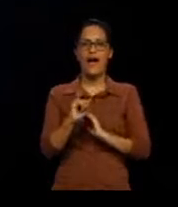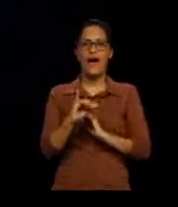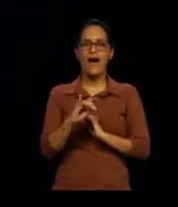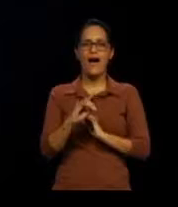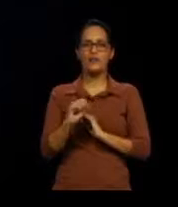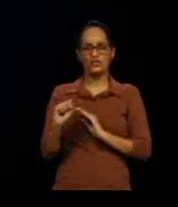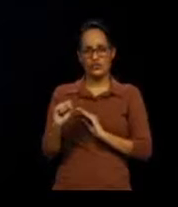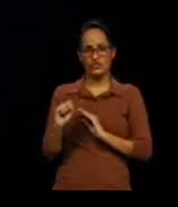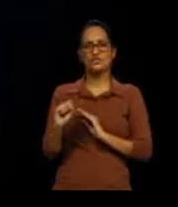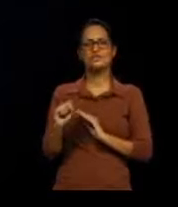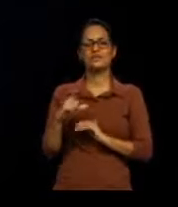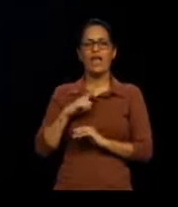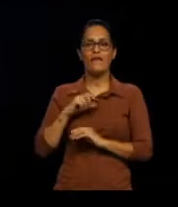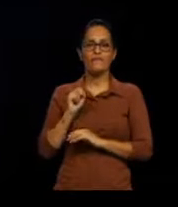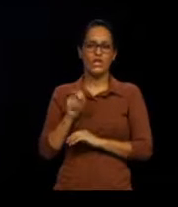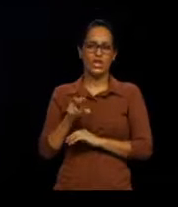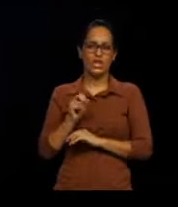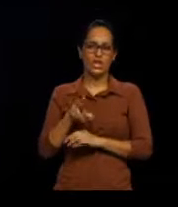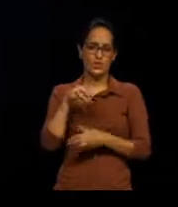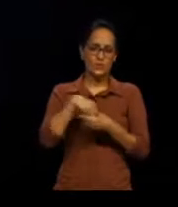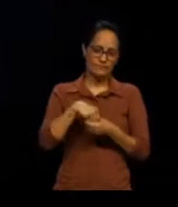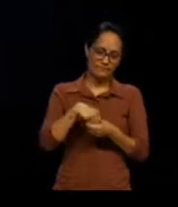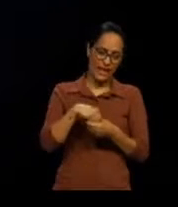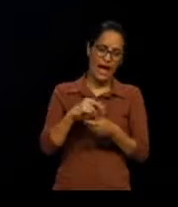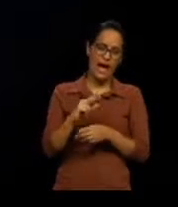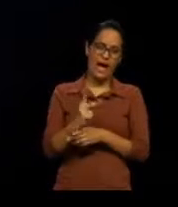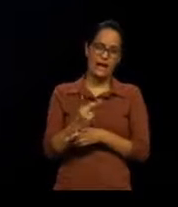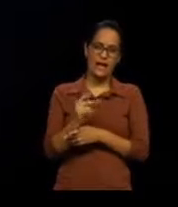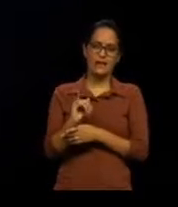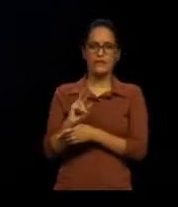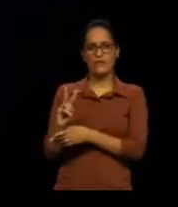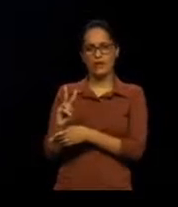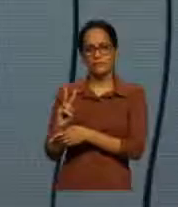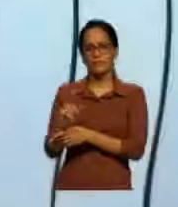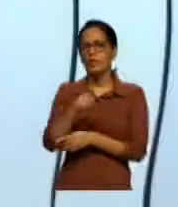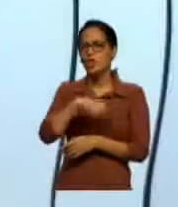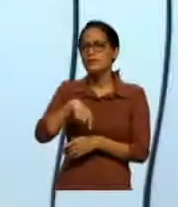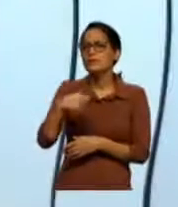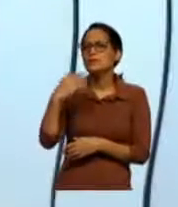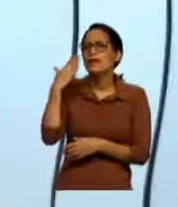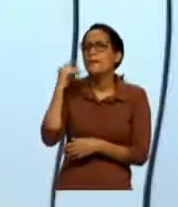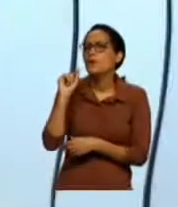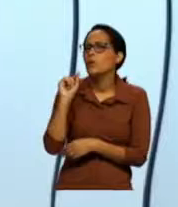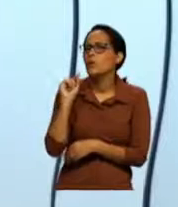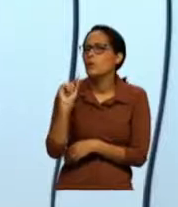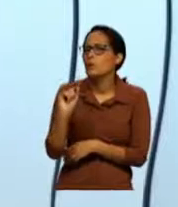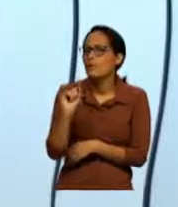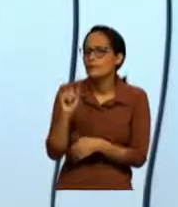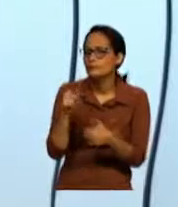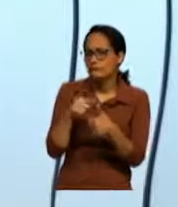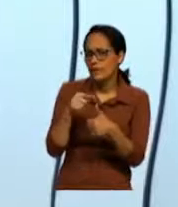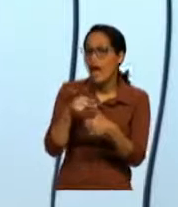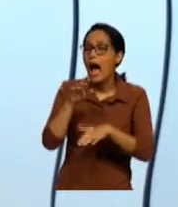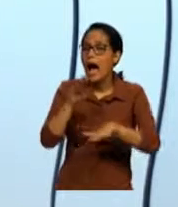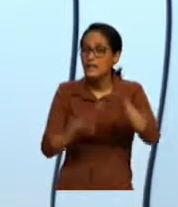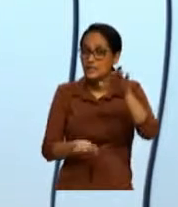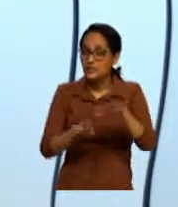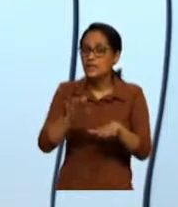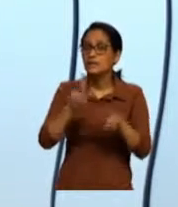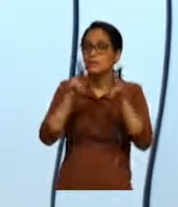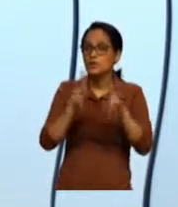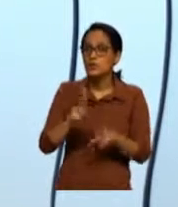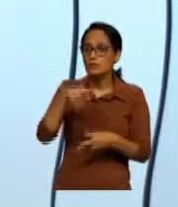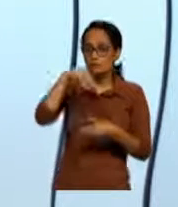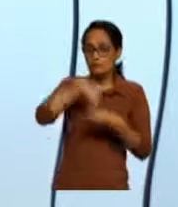portadora do vírus HIV, a gente tem que ter uma coisa em mente. Primeira coisa, a pessoa ela pode ser portadora do vírus